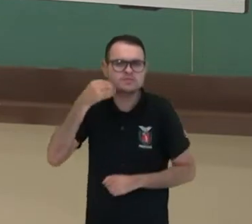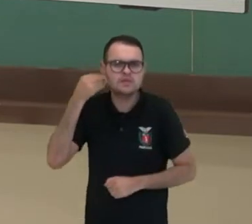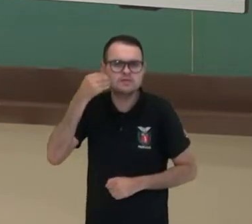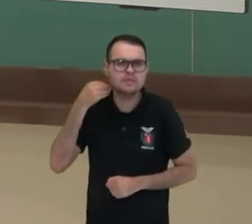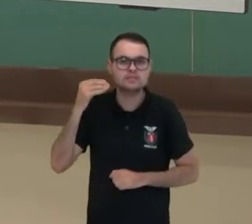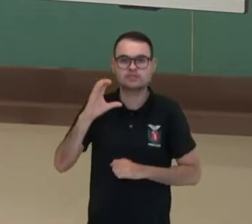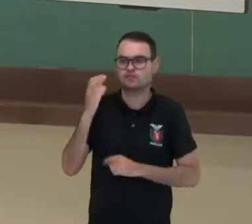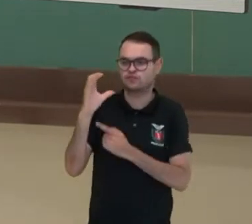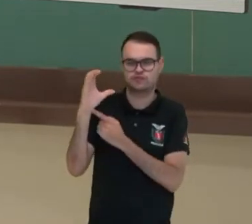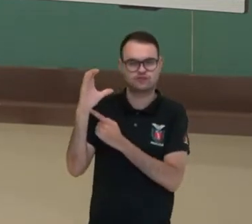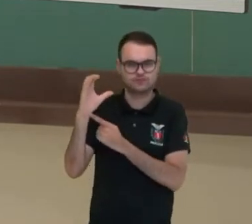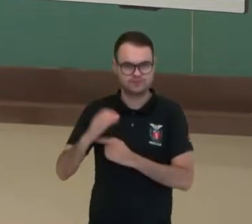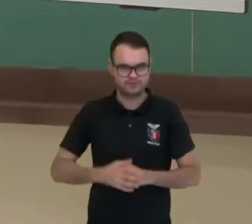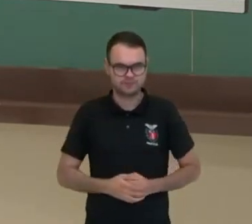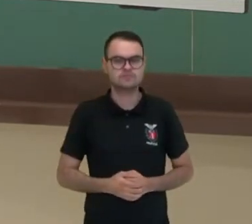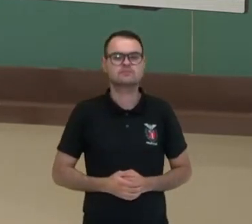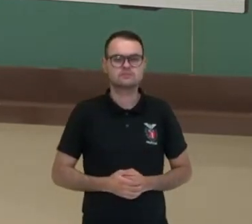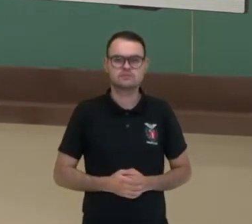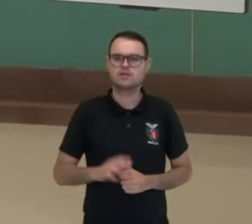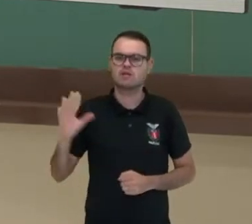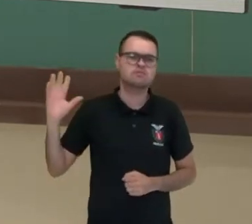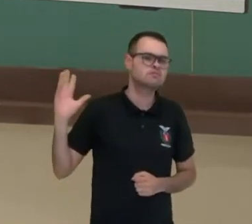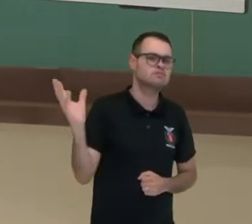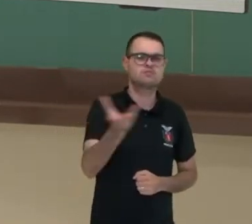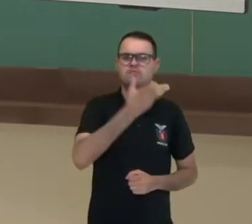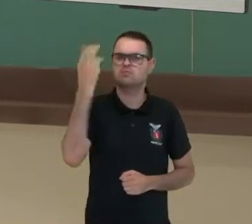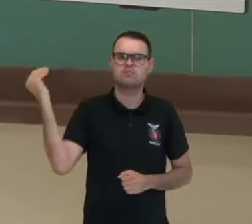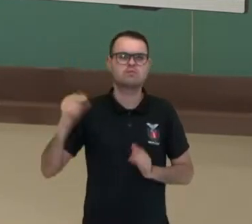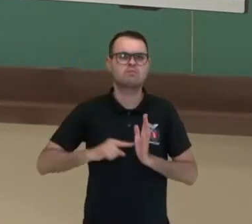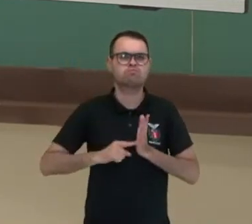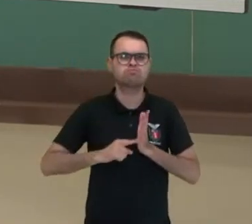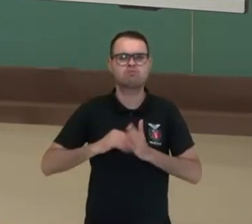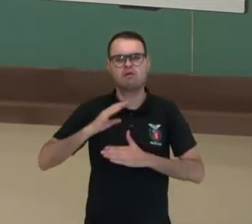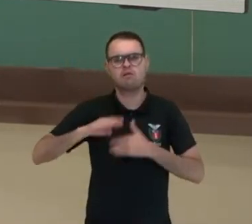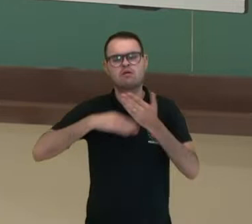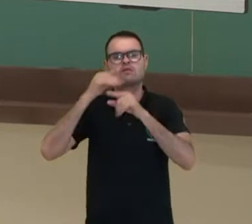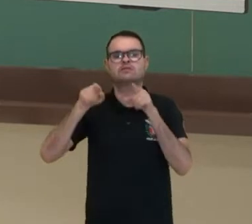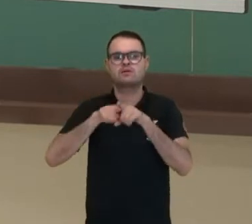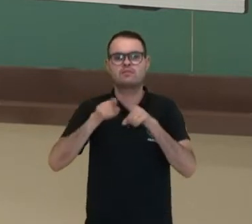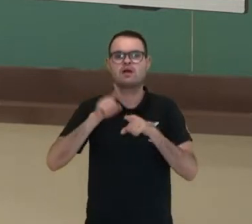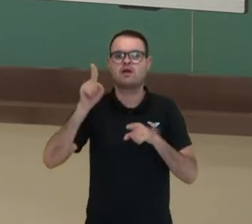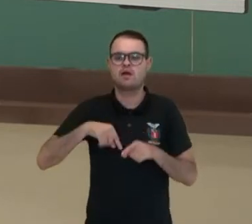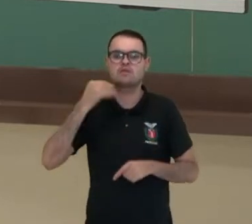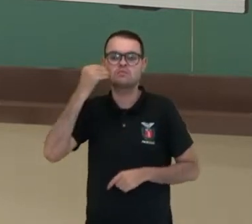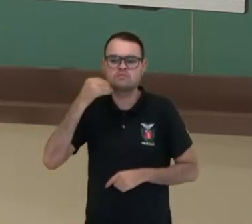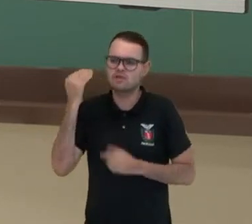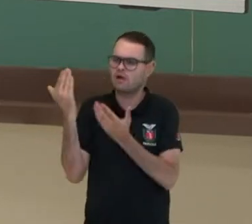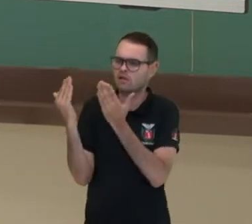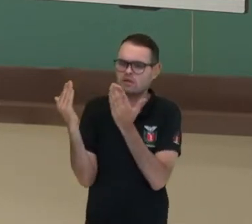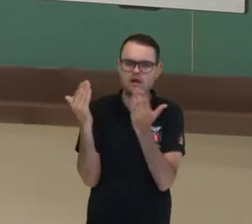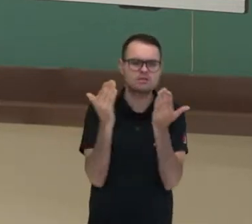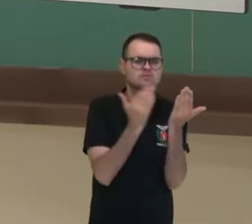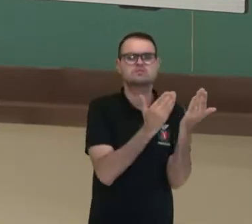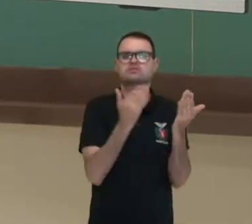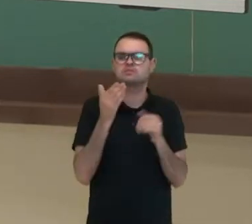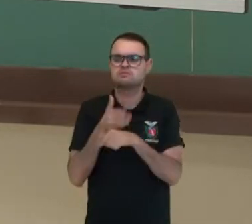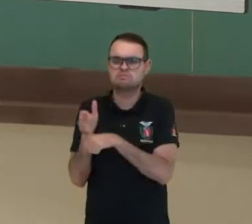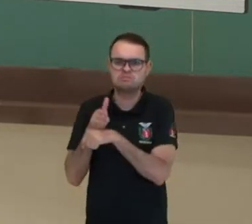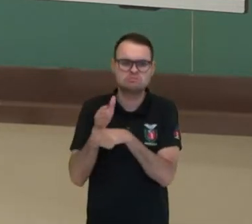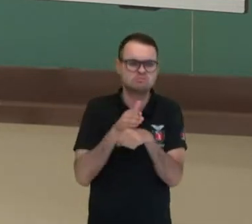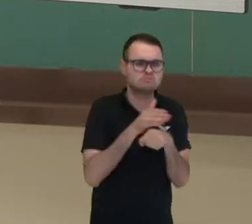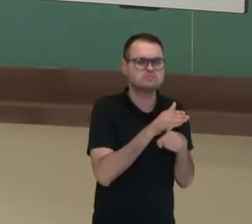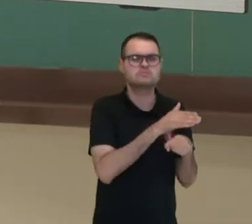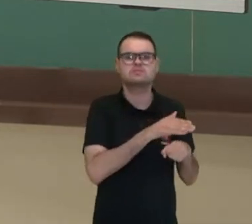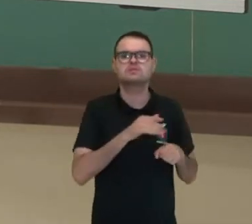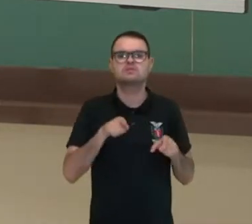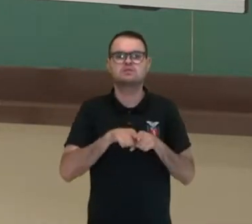científica. E todas as máquinas foram desenvolvidas também através de processos de análise, processos racionais